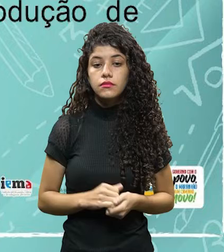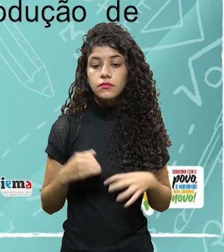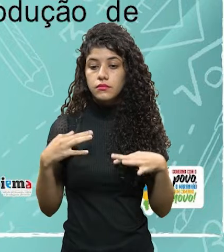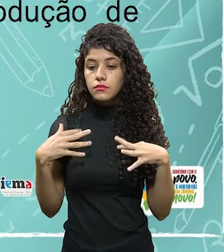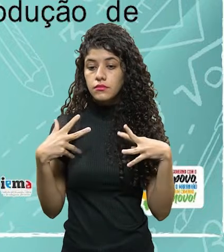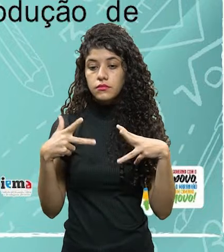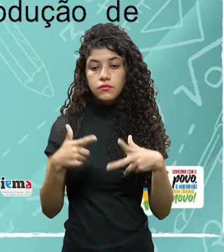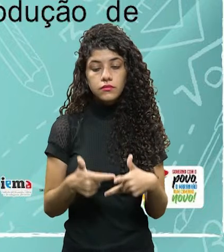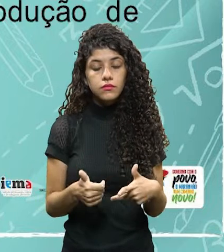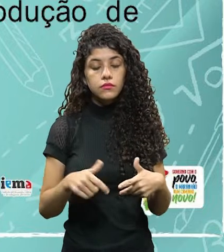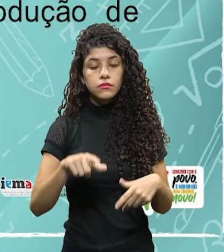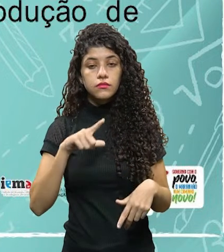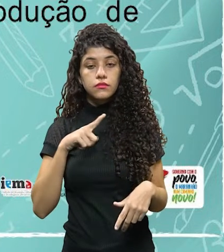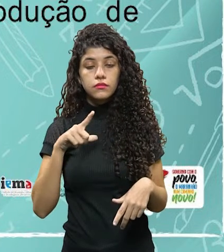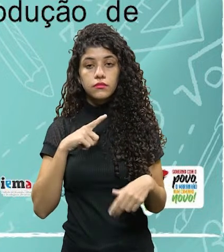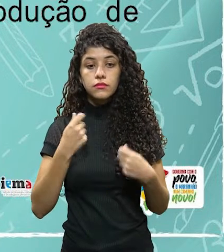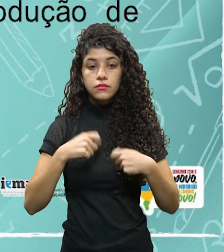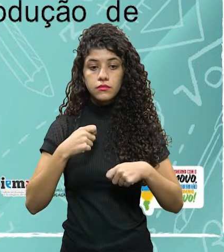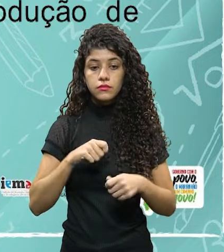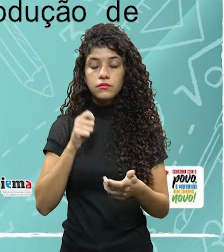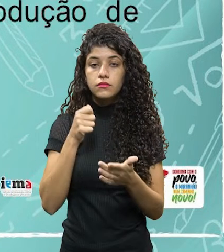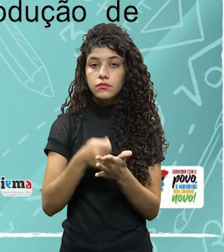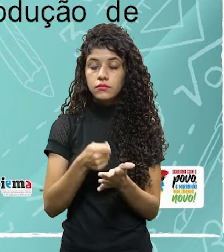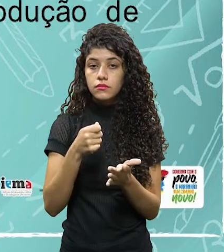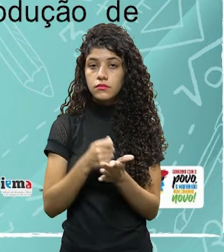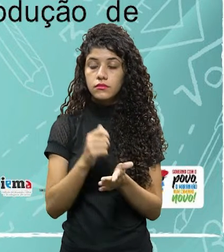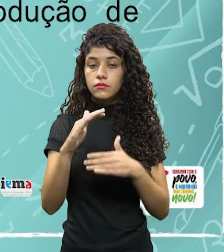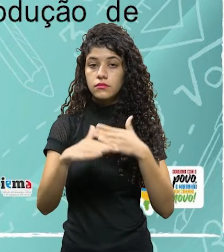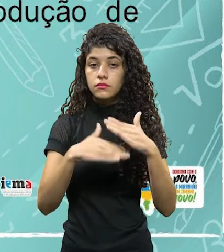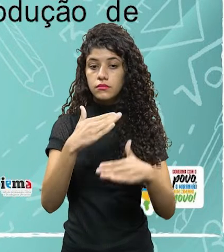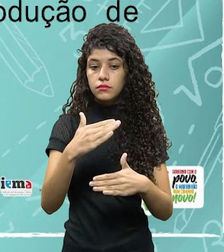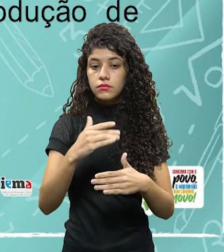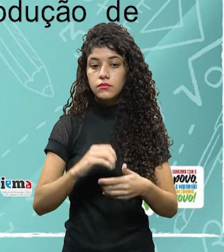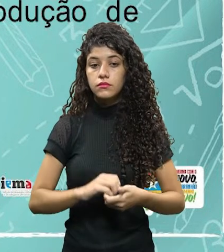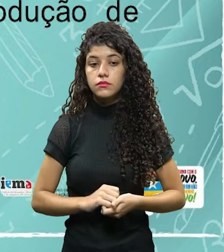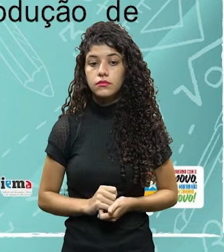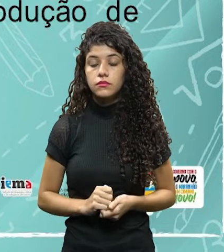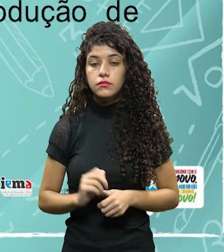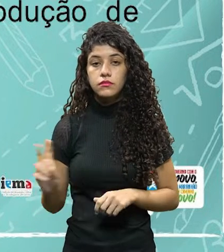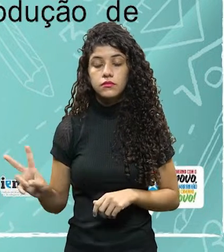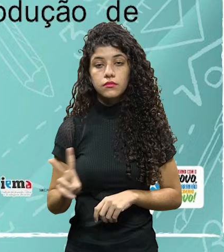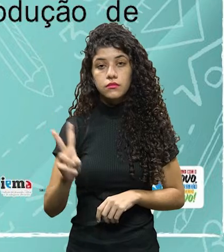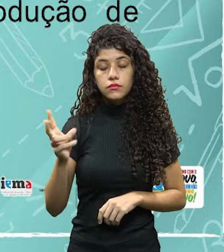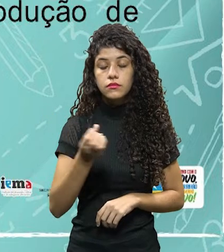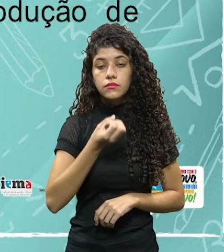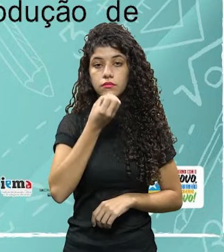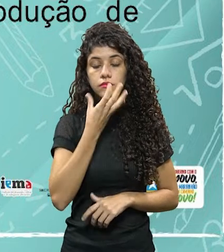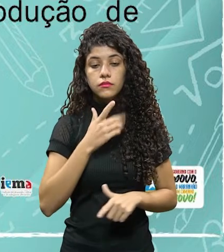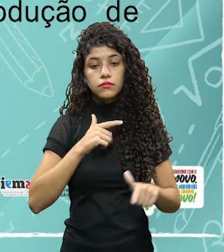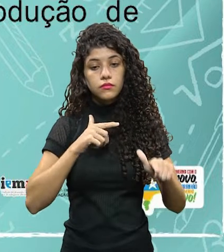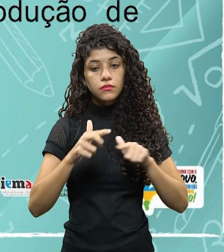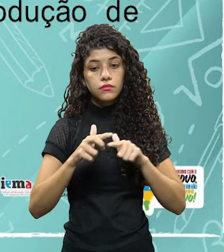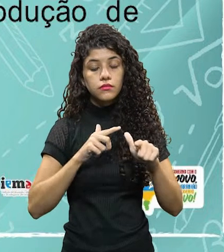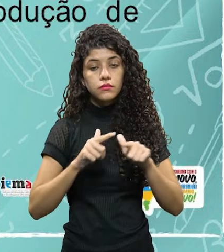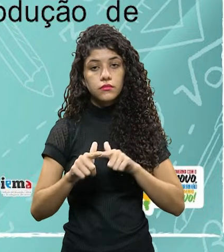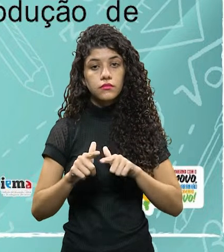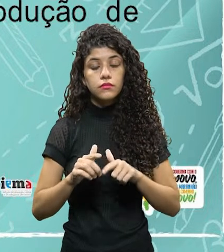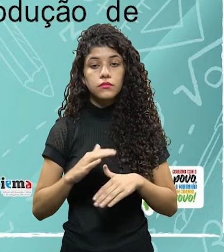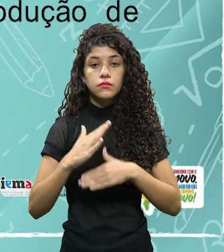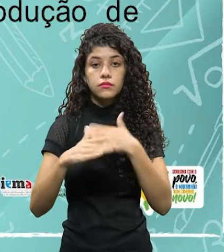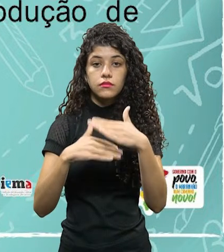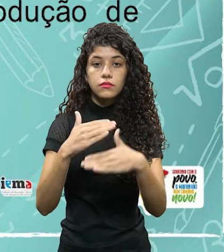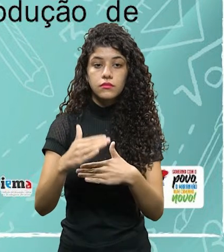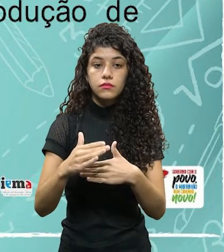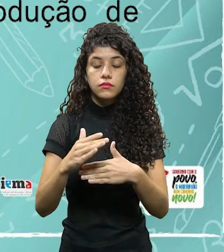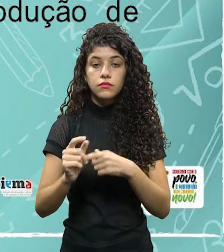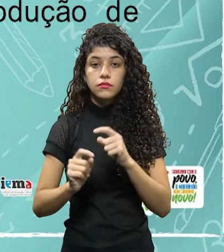todos os itens são obrigatórios no processo produtivo. Refere-se ao valor de bens e serviços consumidos na